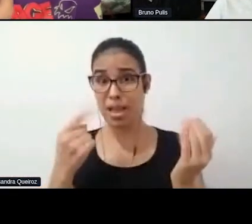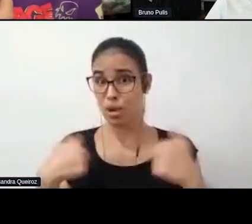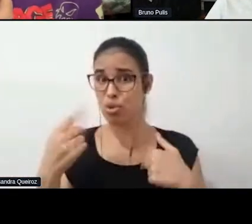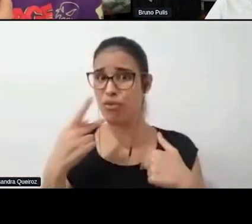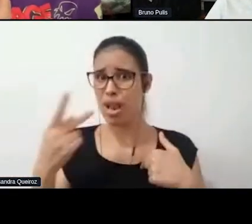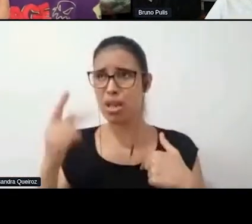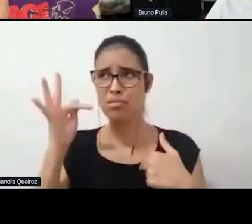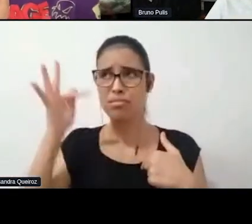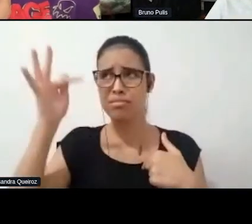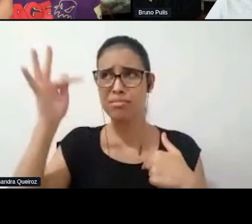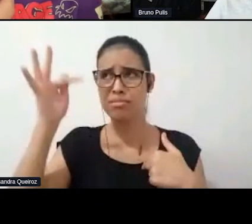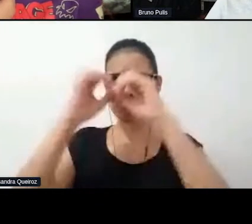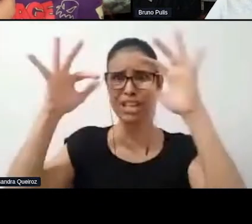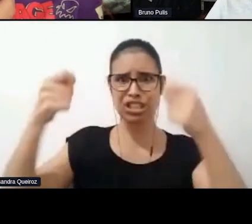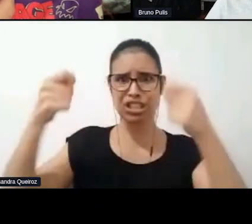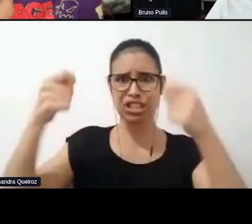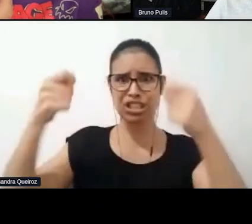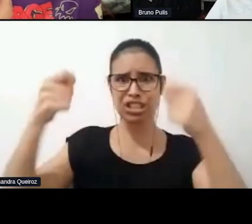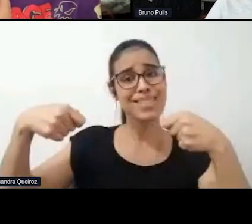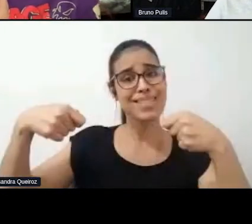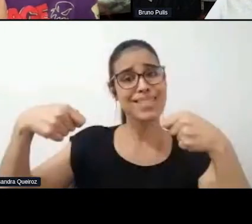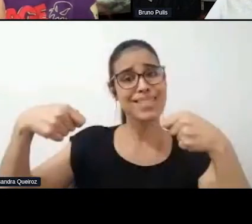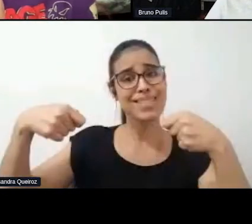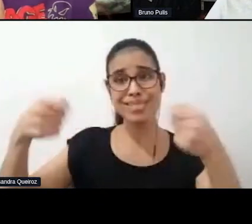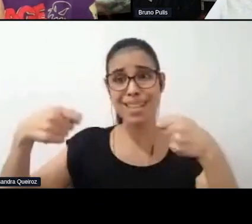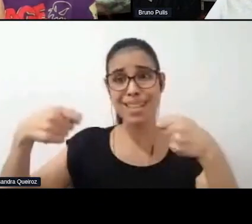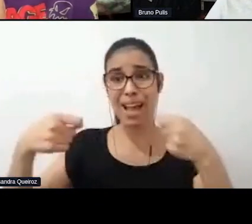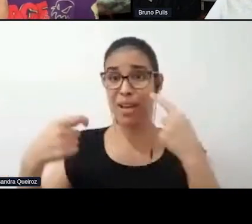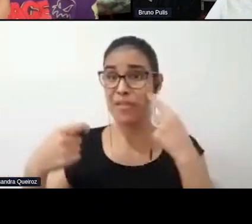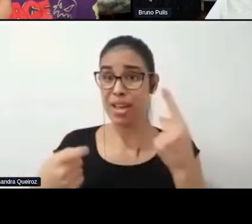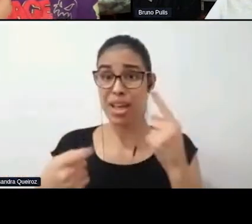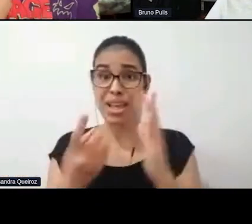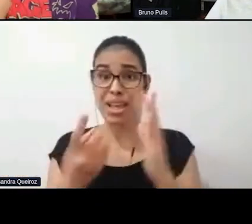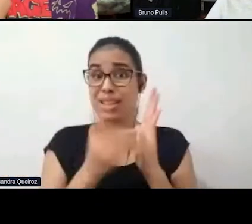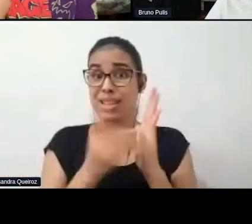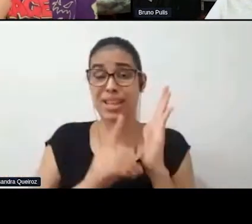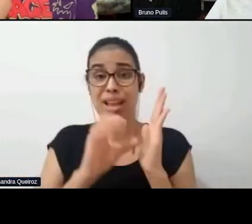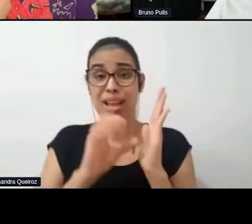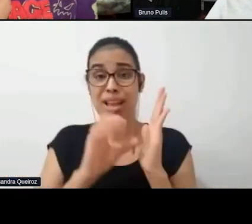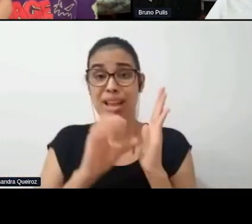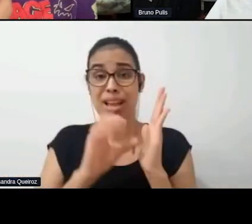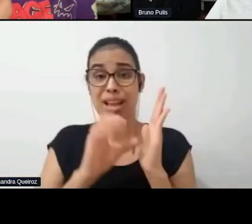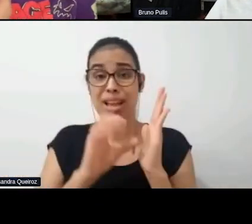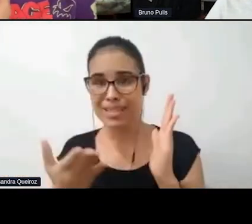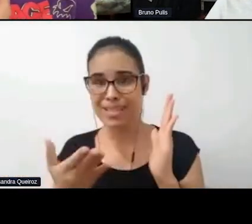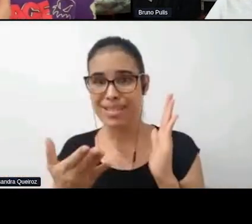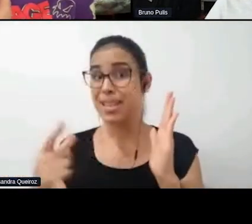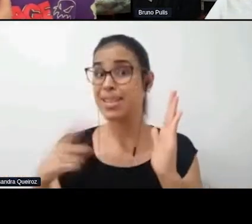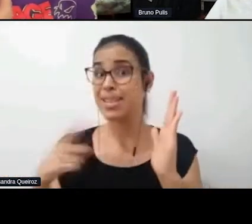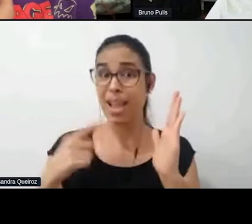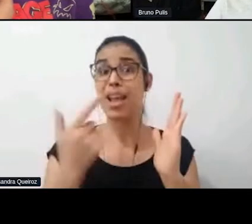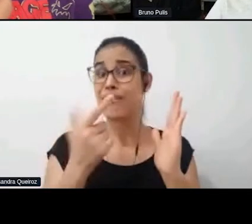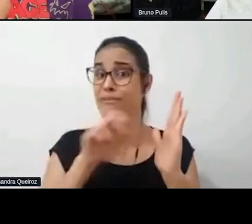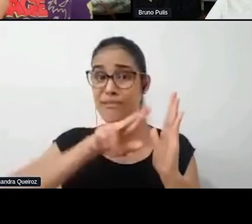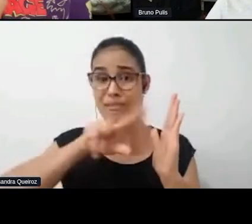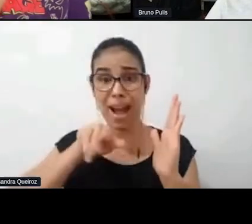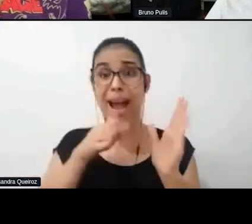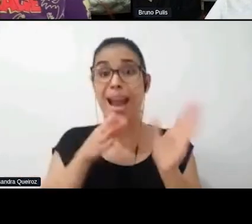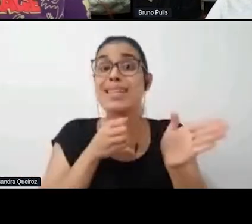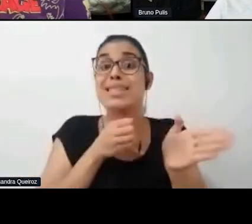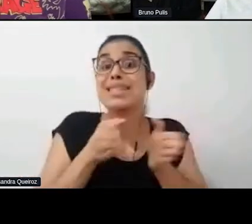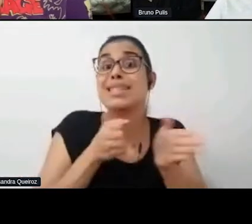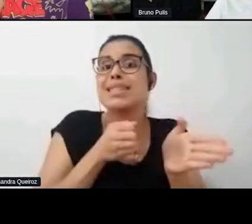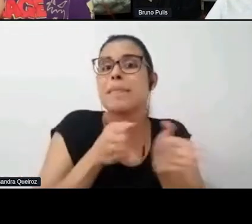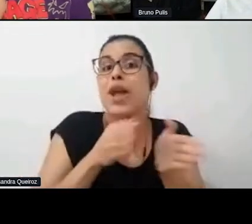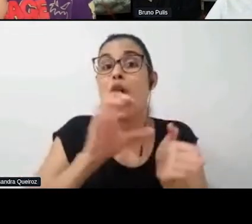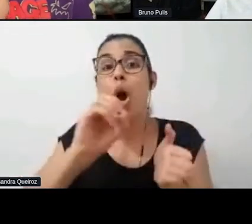não existiria a área de DevOps, Design Ops. Tem que ter a área de Accessibility Ops, né? Acessibilidade